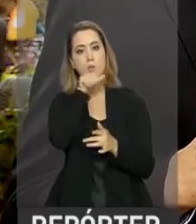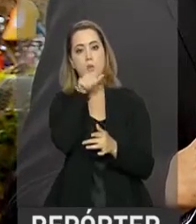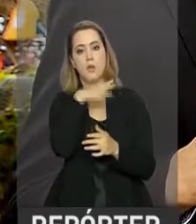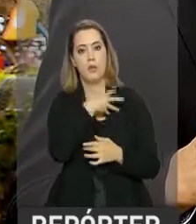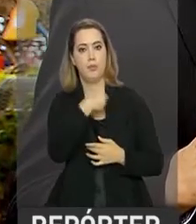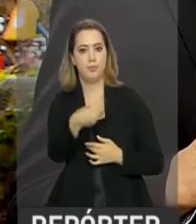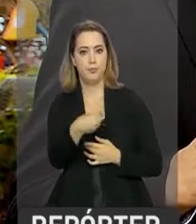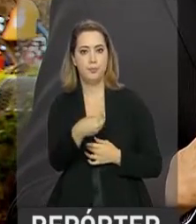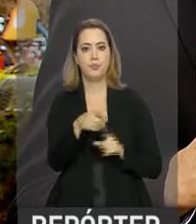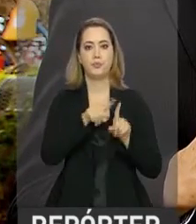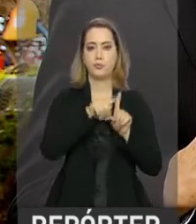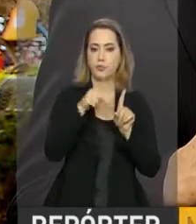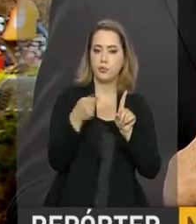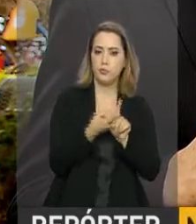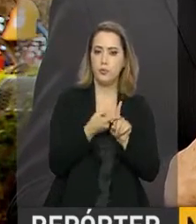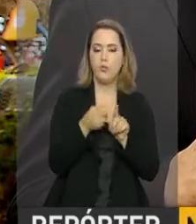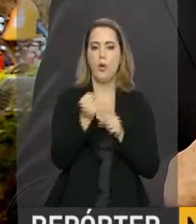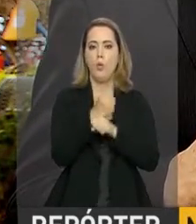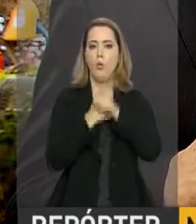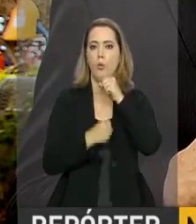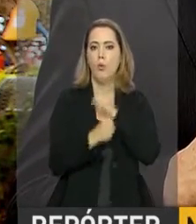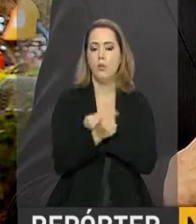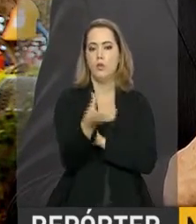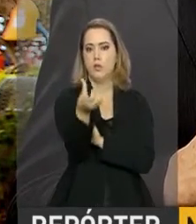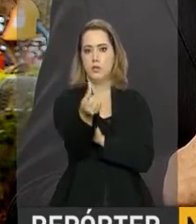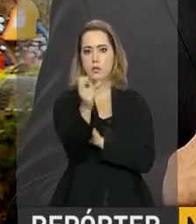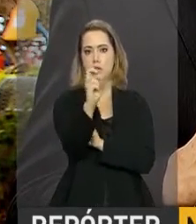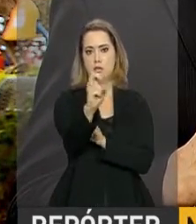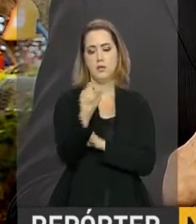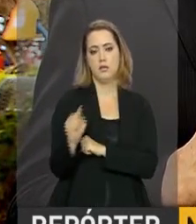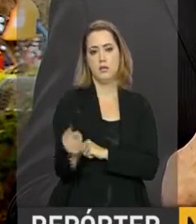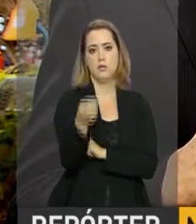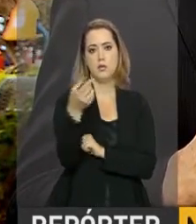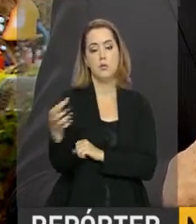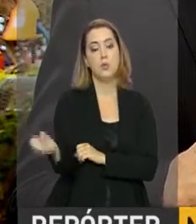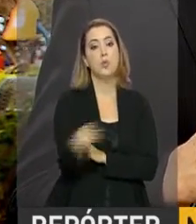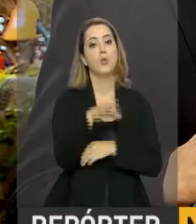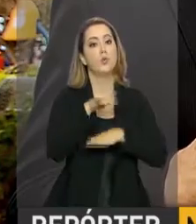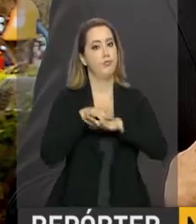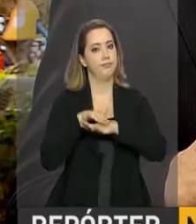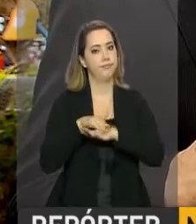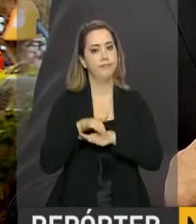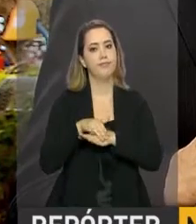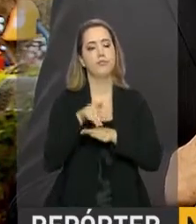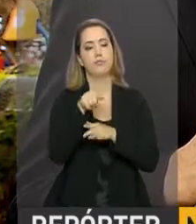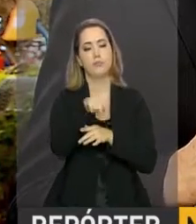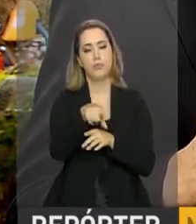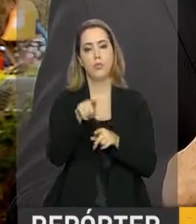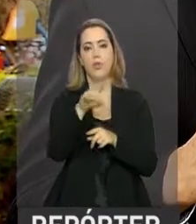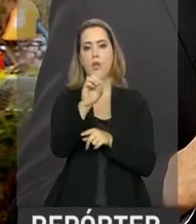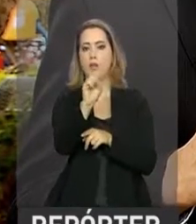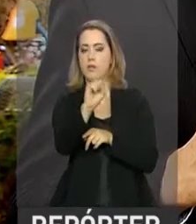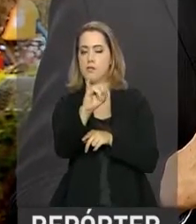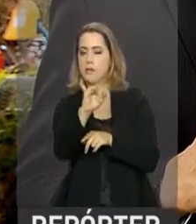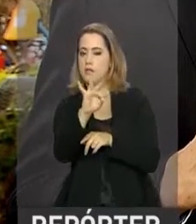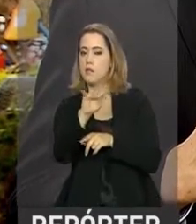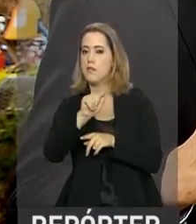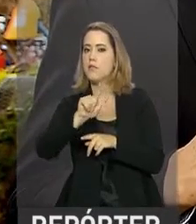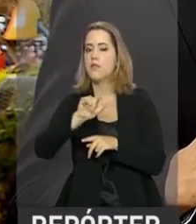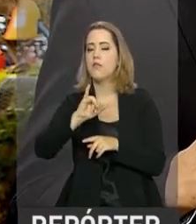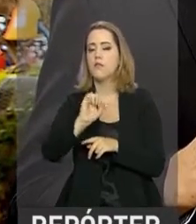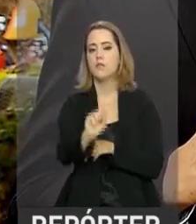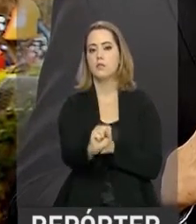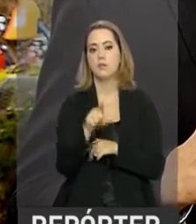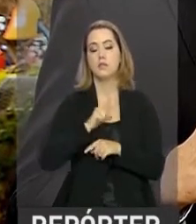de 65 mil casos de sífilis entre 2014 e 2015 o aumento foi de quase 21% e